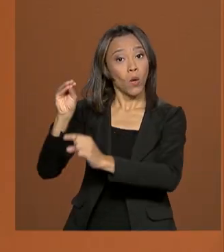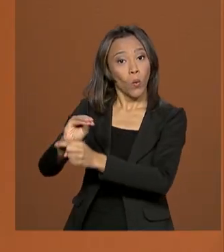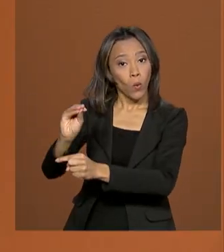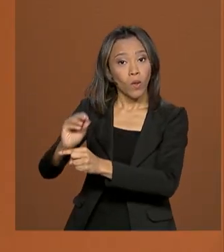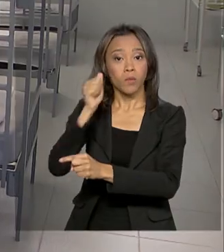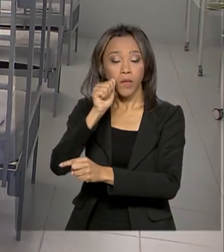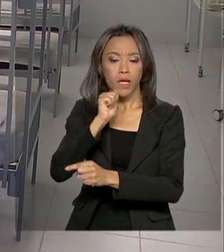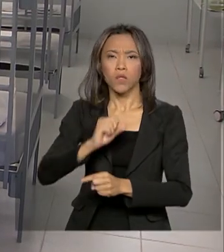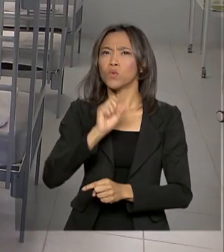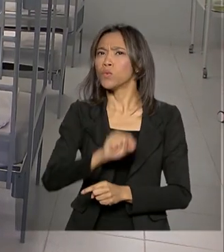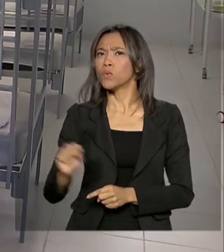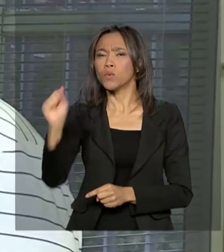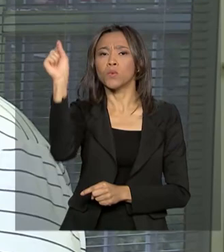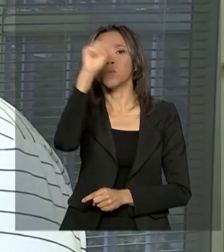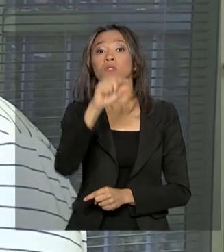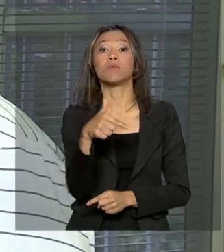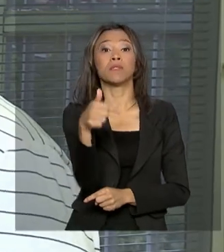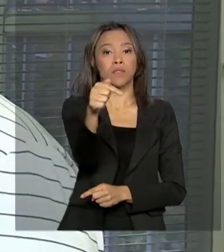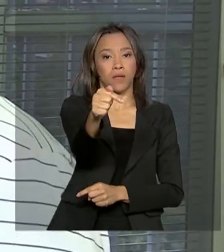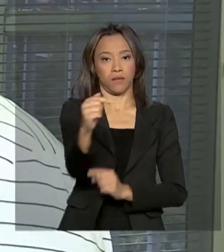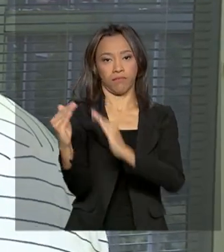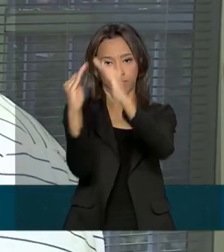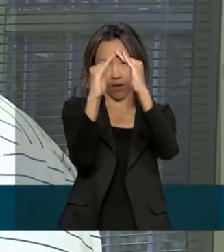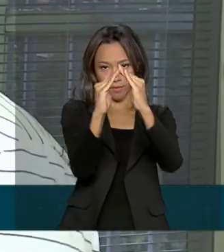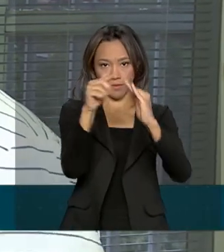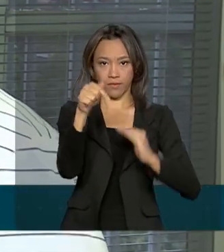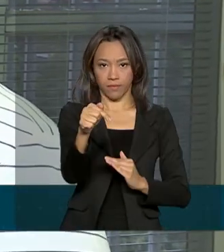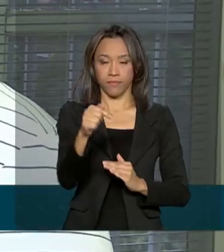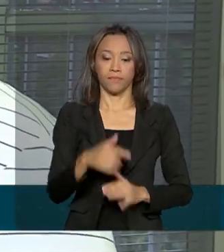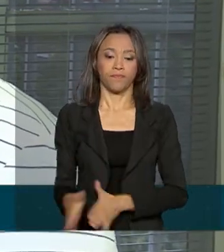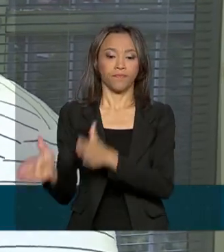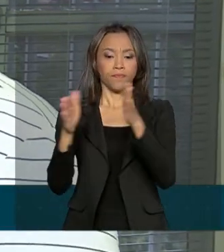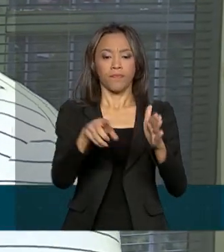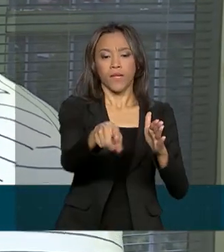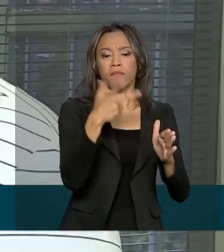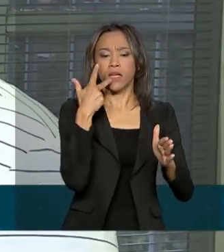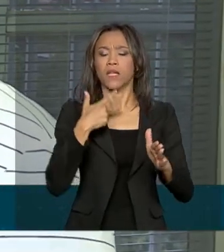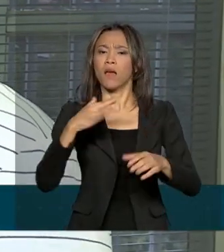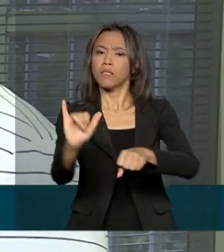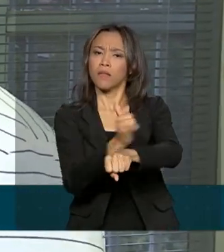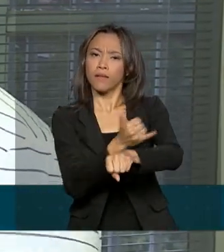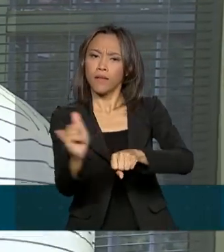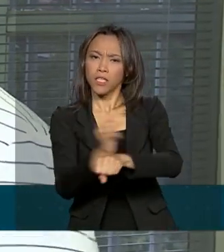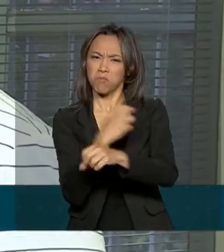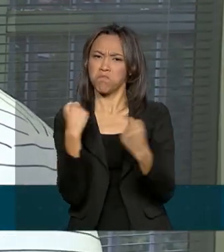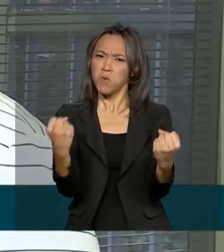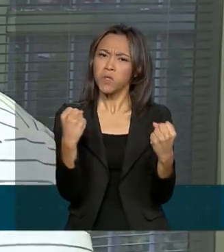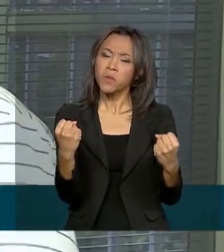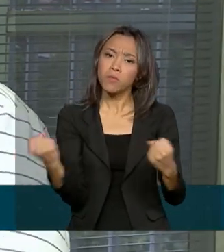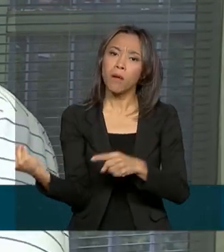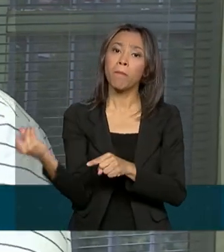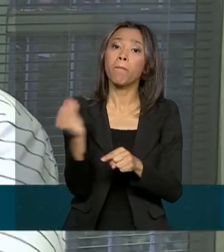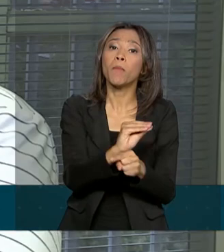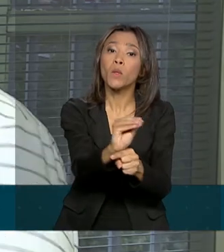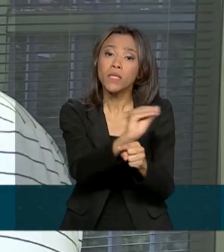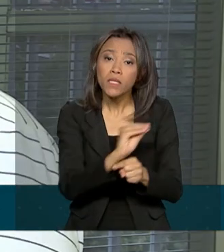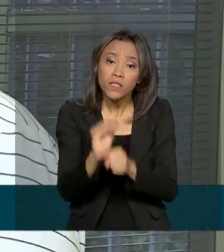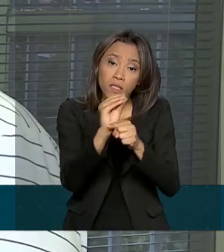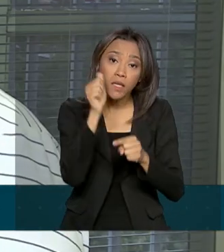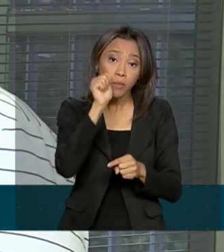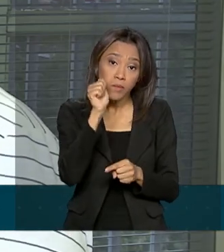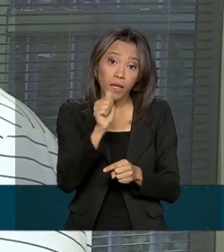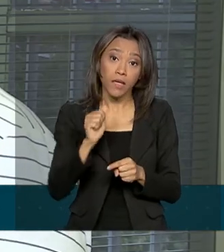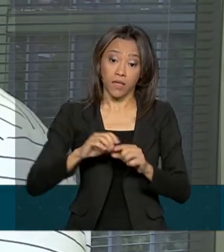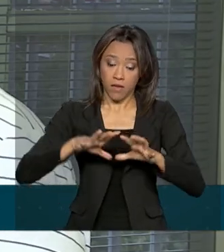sete unidades. É um instrumento poderoso, é um equipamento poderoso na proteção da mulher, porque ela reúne toda a rede num único